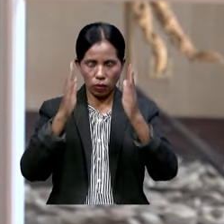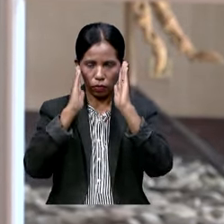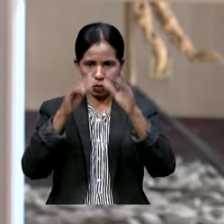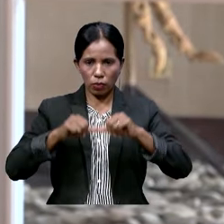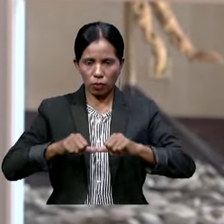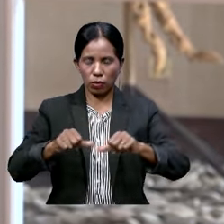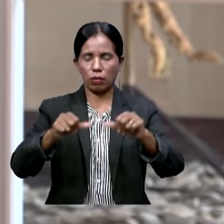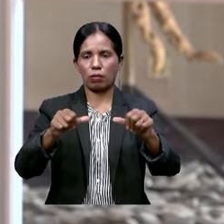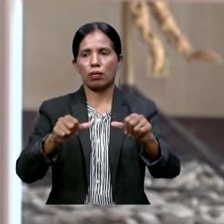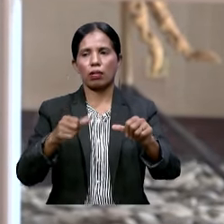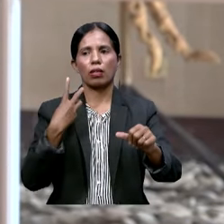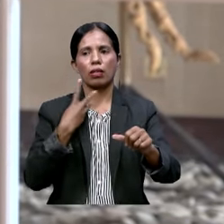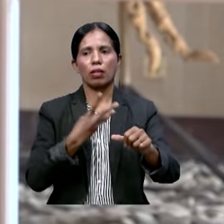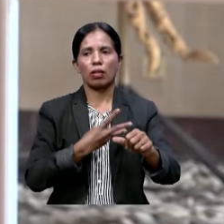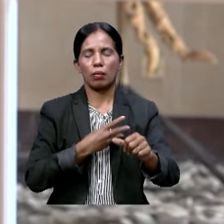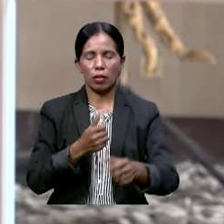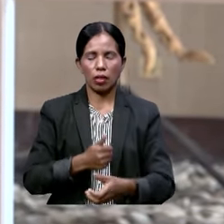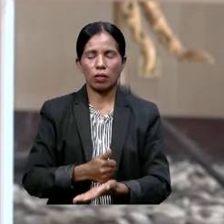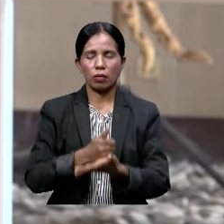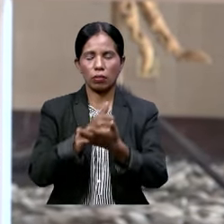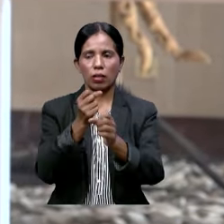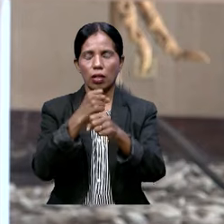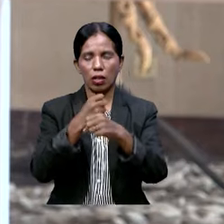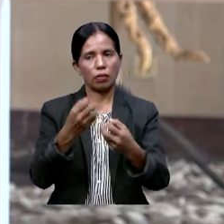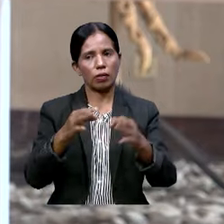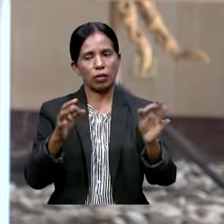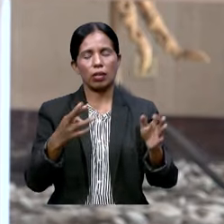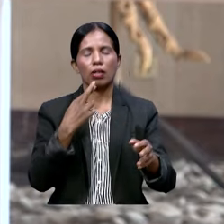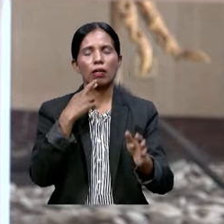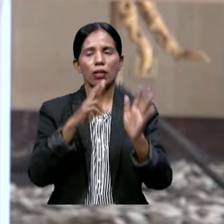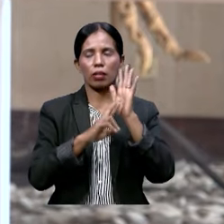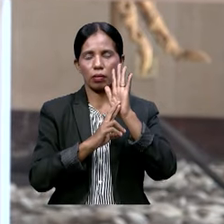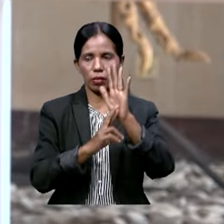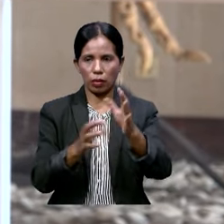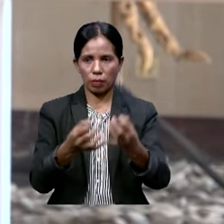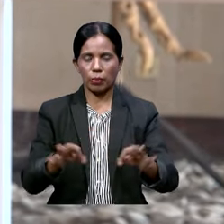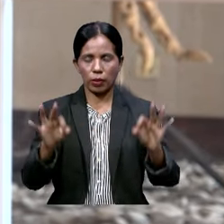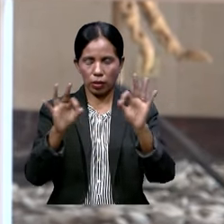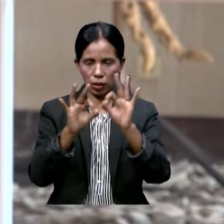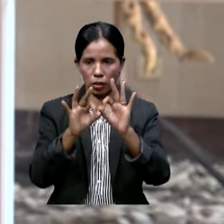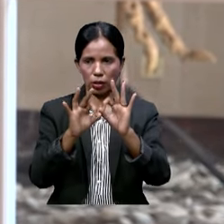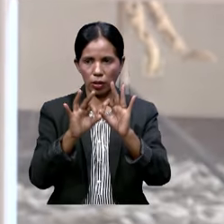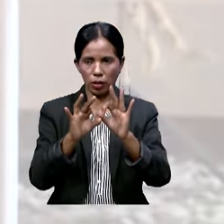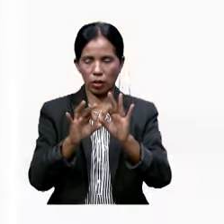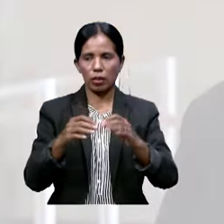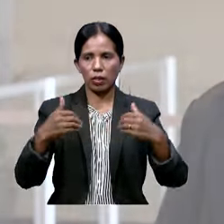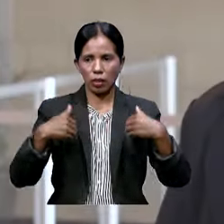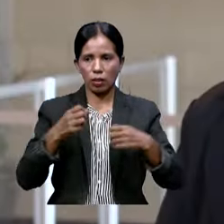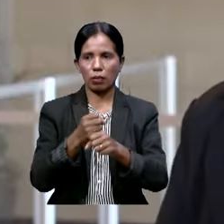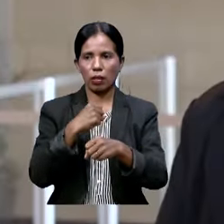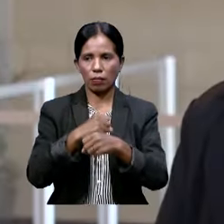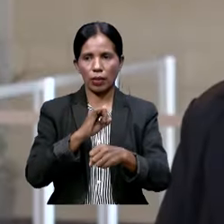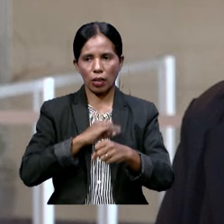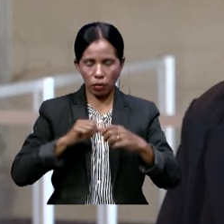maca a minha antecessora será halawan não recomenda sua ser nebe maca importante nebe maca se ia halawan amanhã se